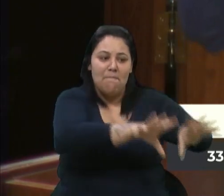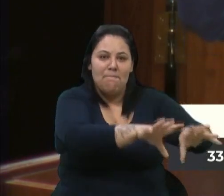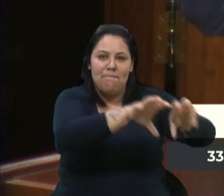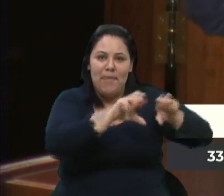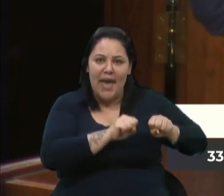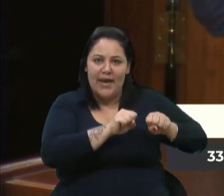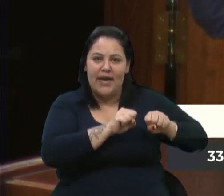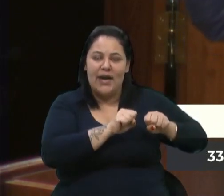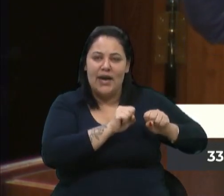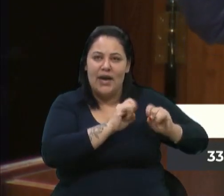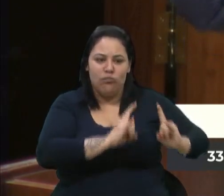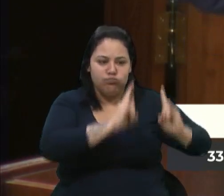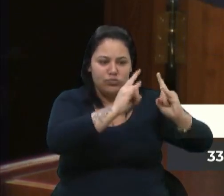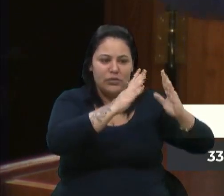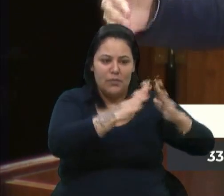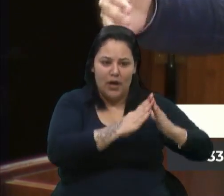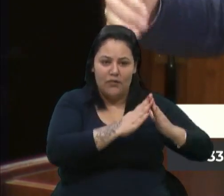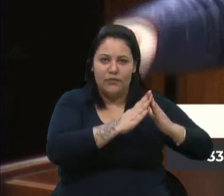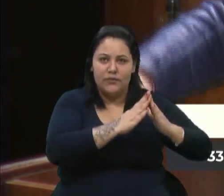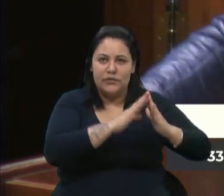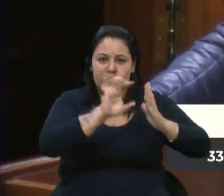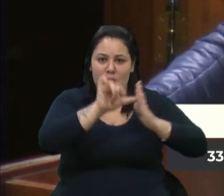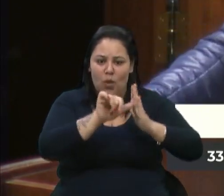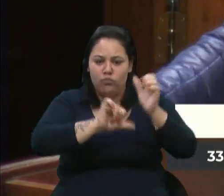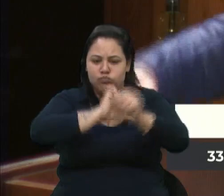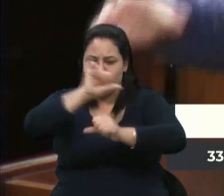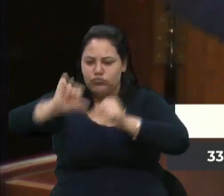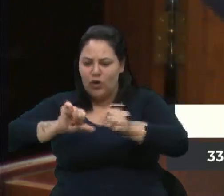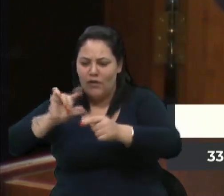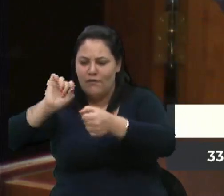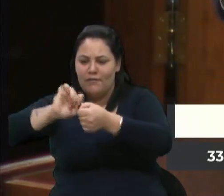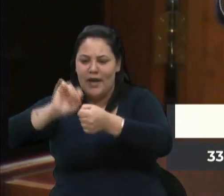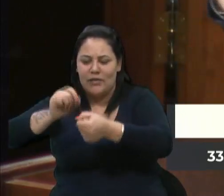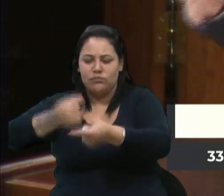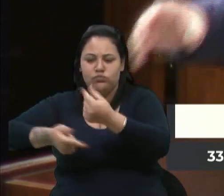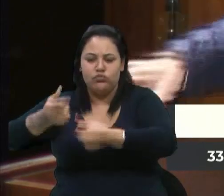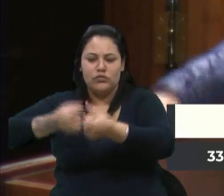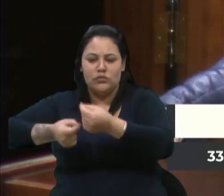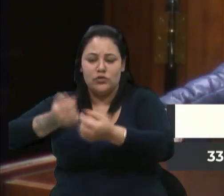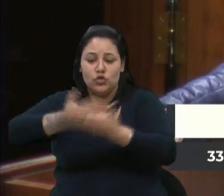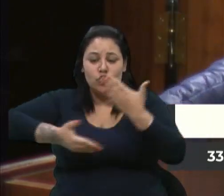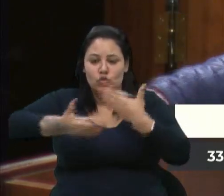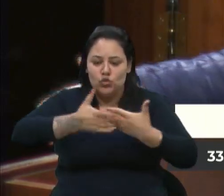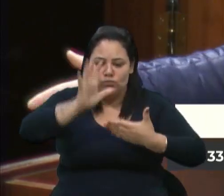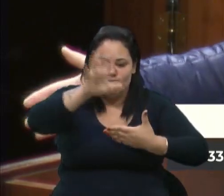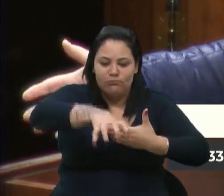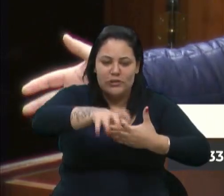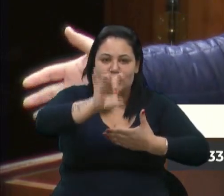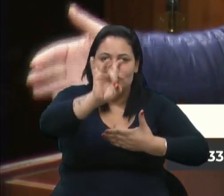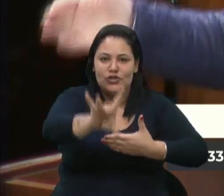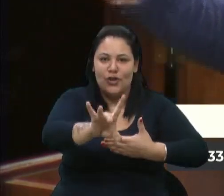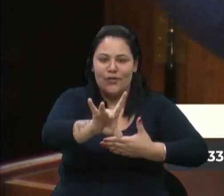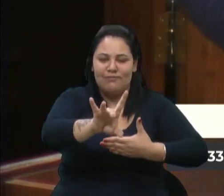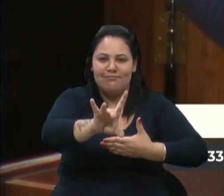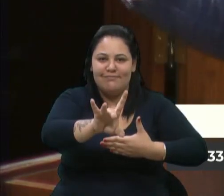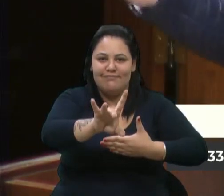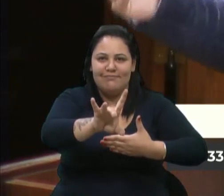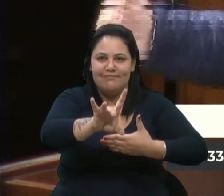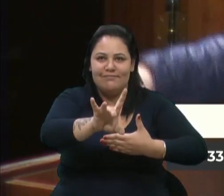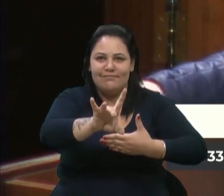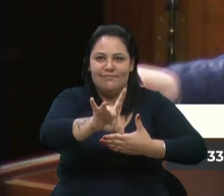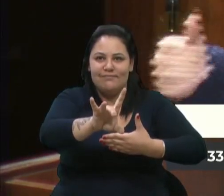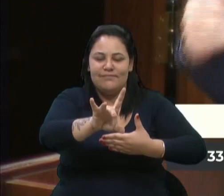imóveis, faz financiamentos para a Prefeitura de São Paulo, tudo num setor só, o que, obviamente,